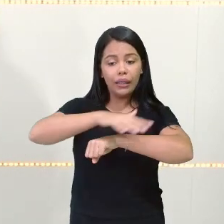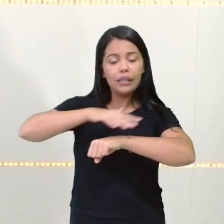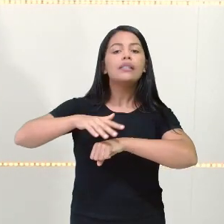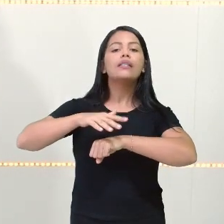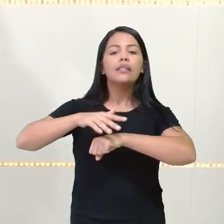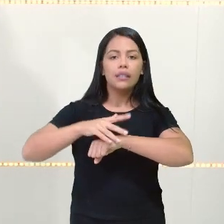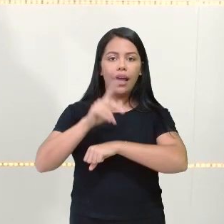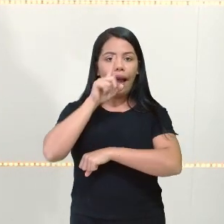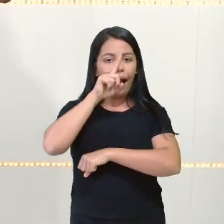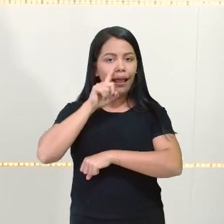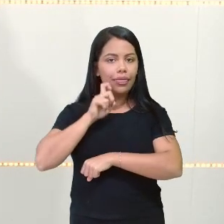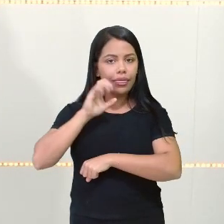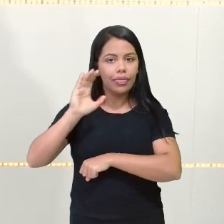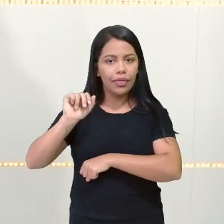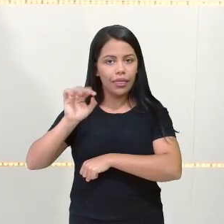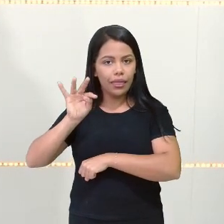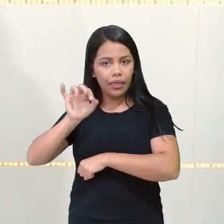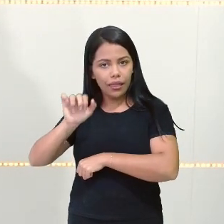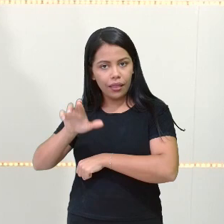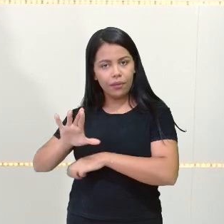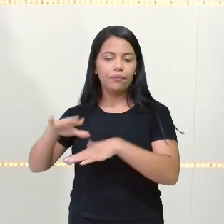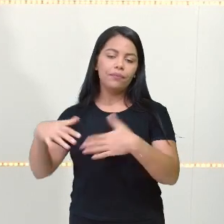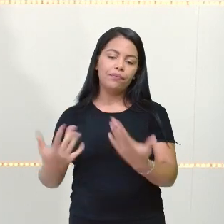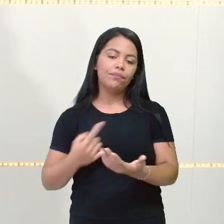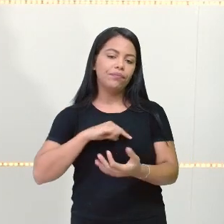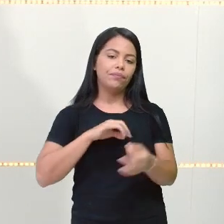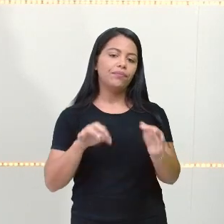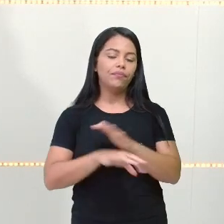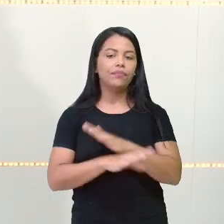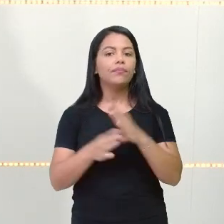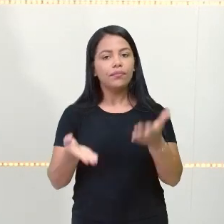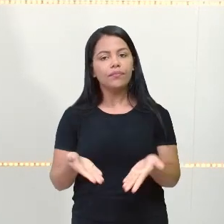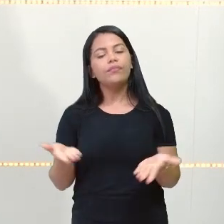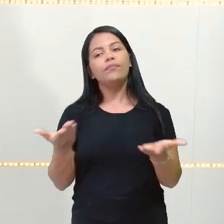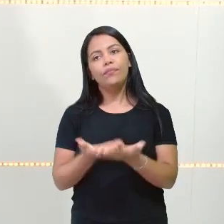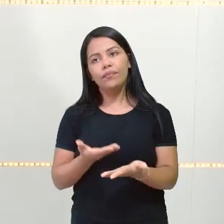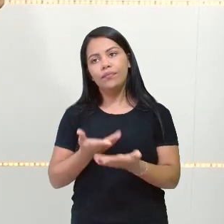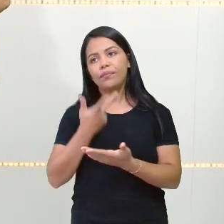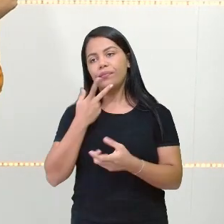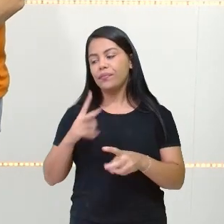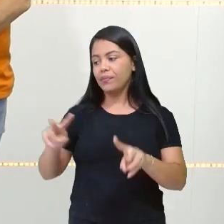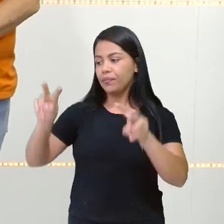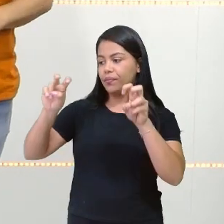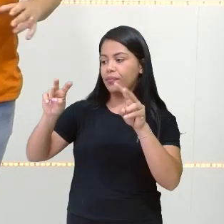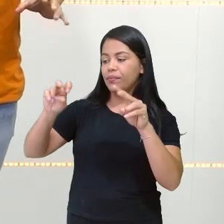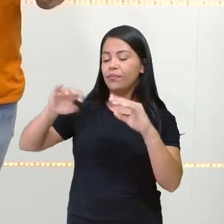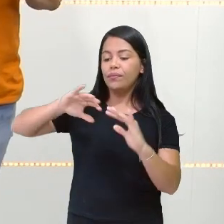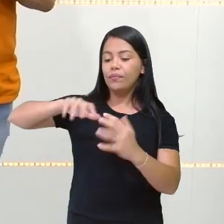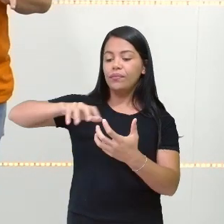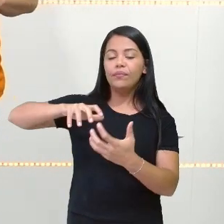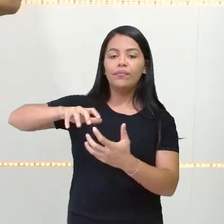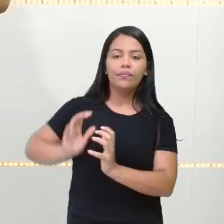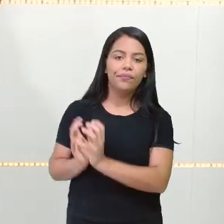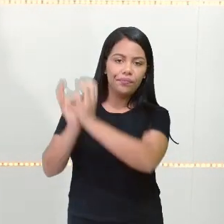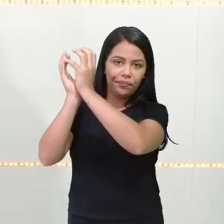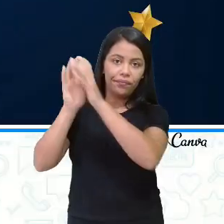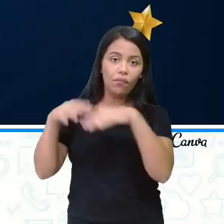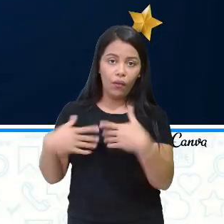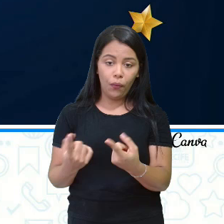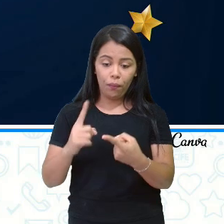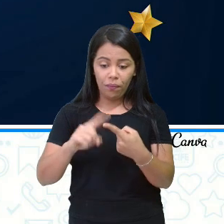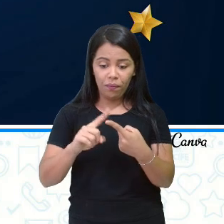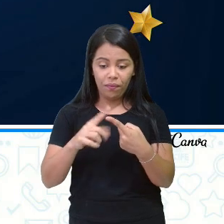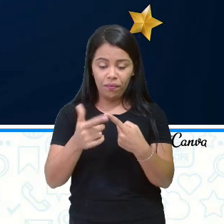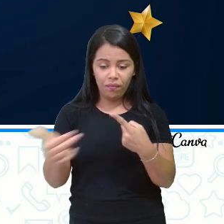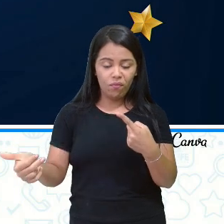aqui, fechando aí essas aulas a respeito da Copa do Mundo. Então, primeira coisa, curiosidades sobre